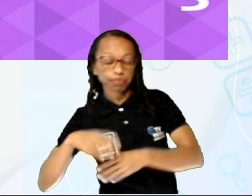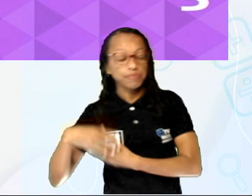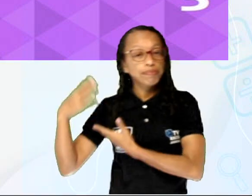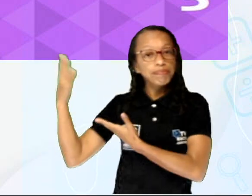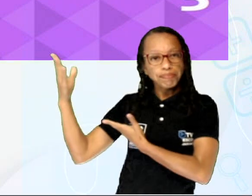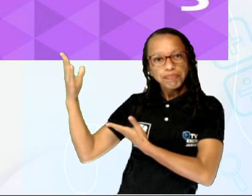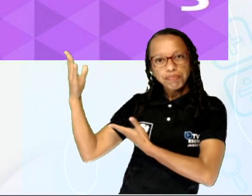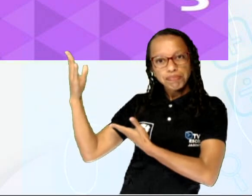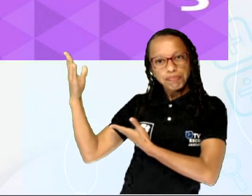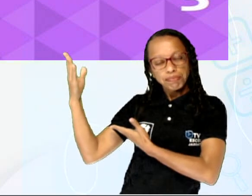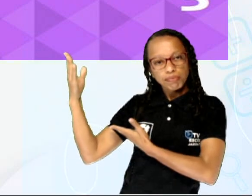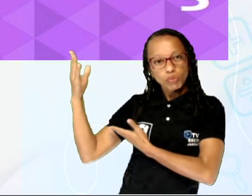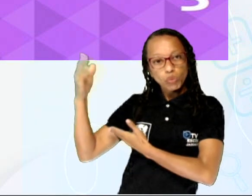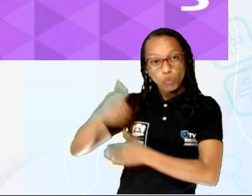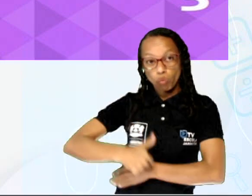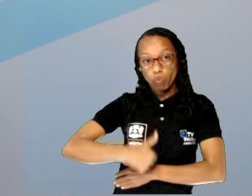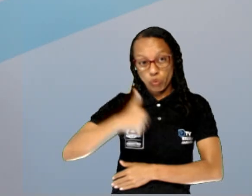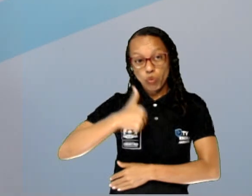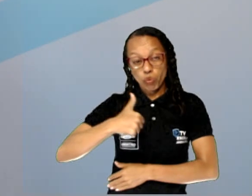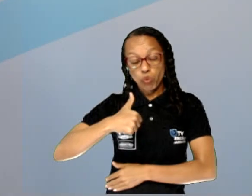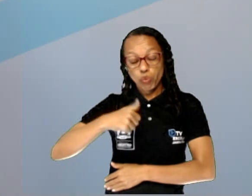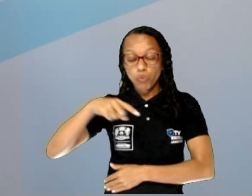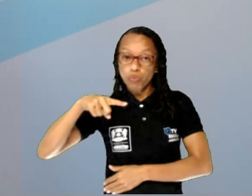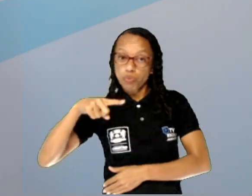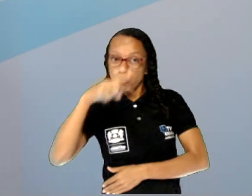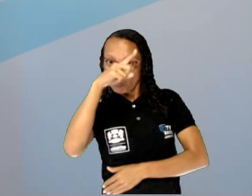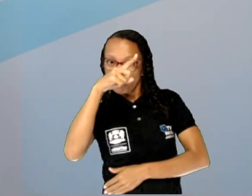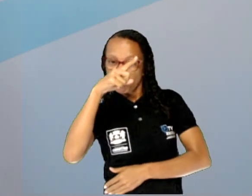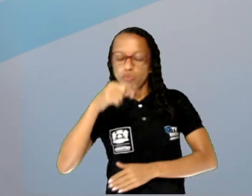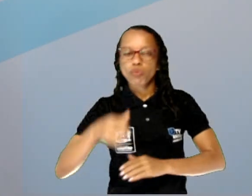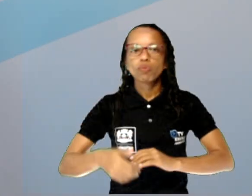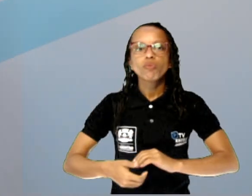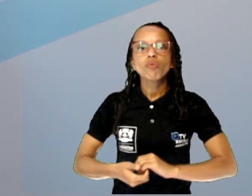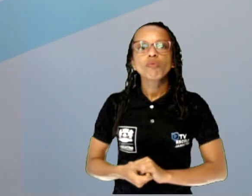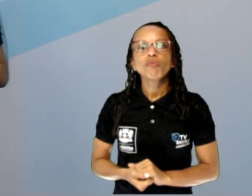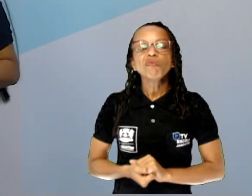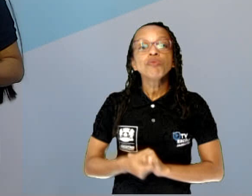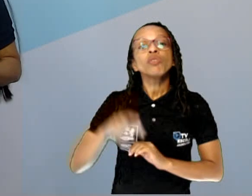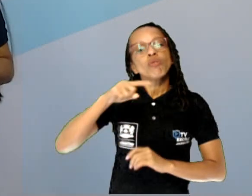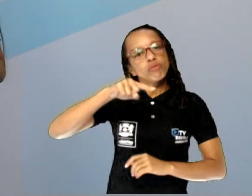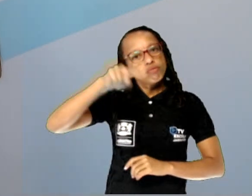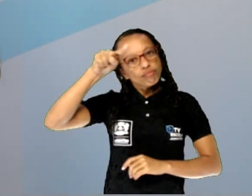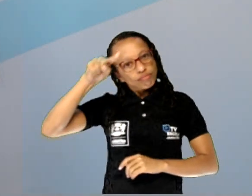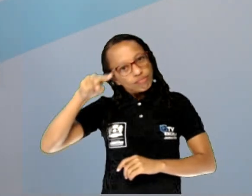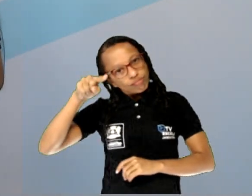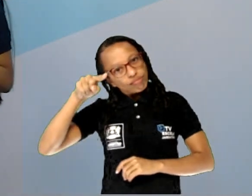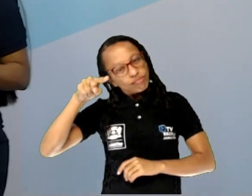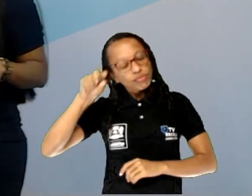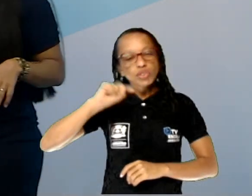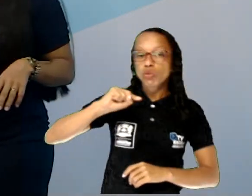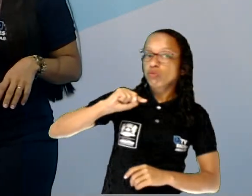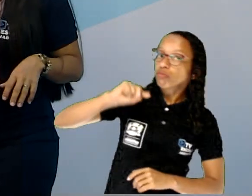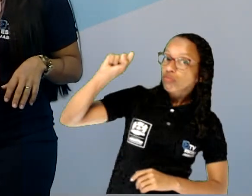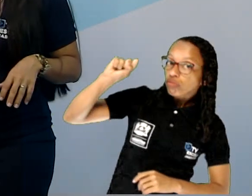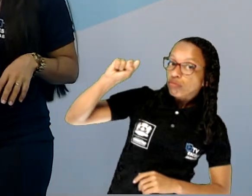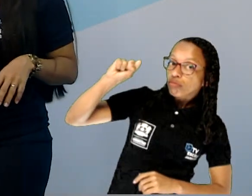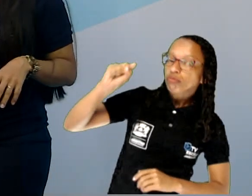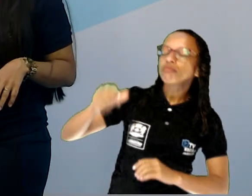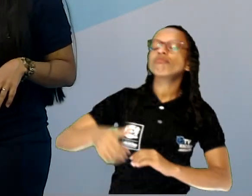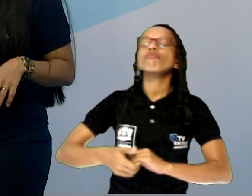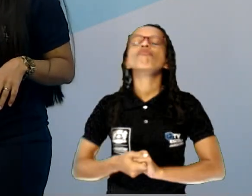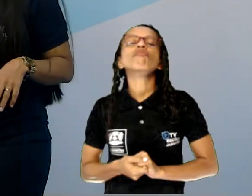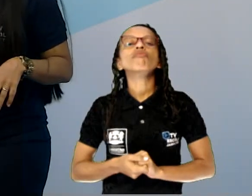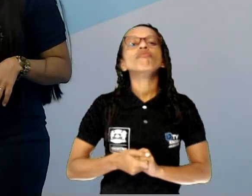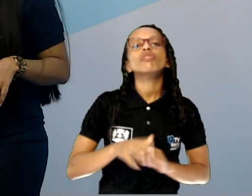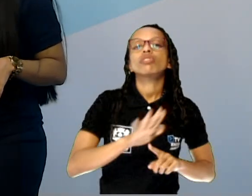trem, a crase, né? O acento circunflexo, o acento agudo, que aparece no E e no